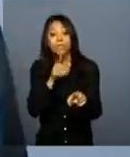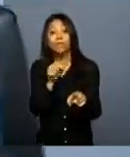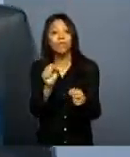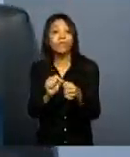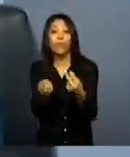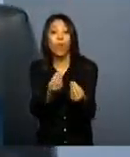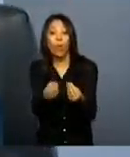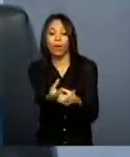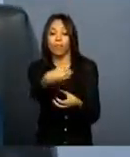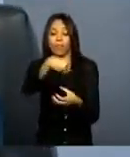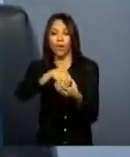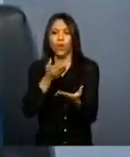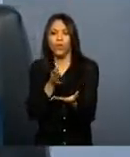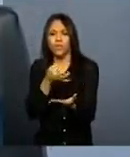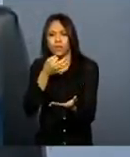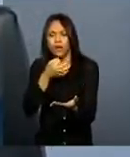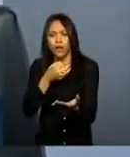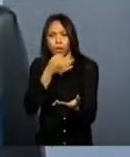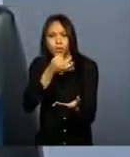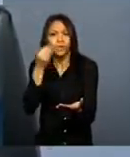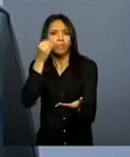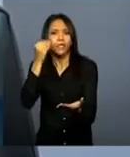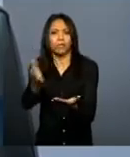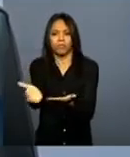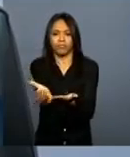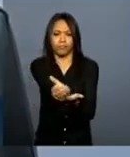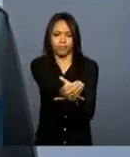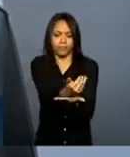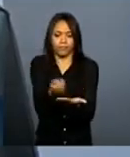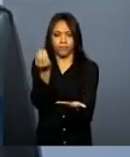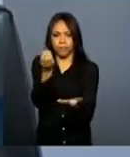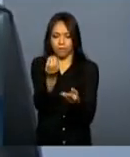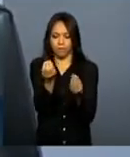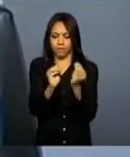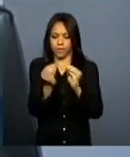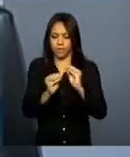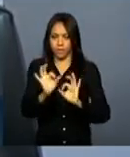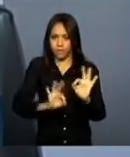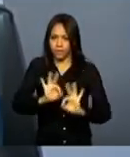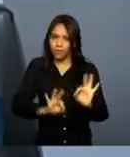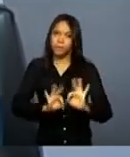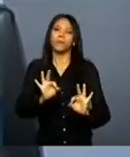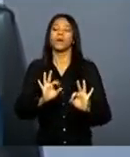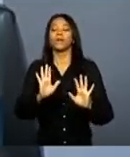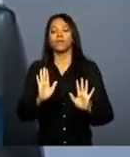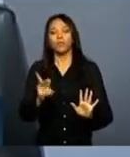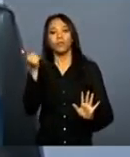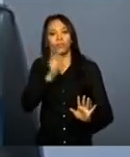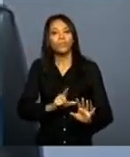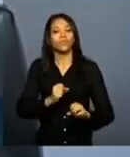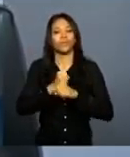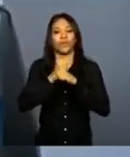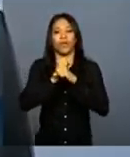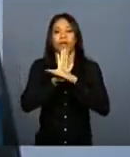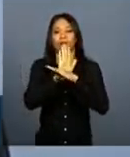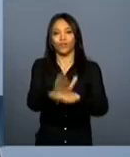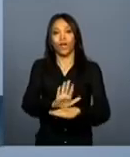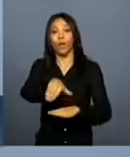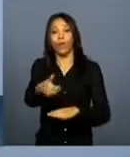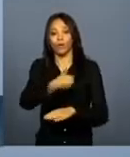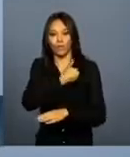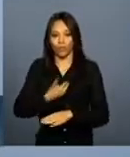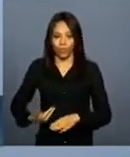em políticas públicas, mas a gente só deu escala e impacto real quando o Estado assumiu. Eu acho